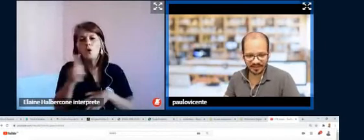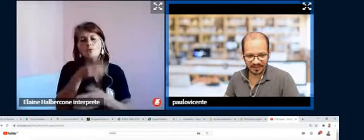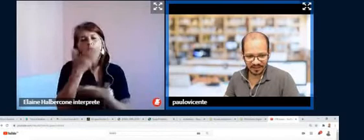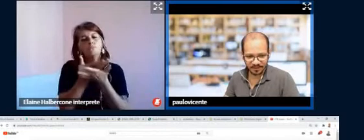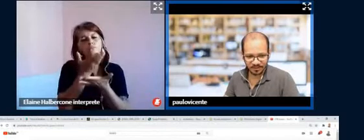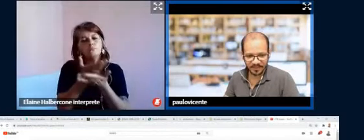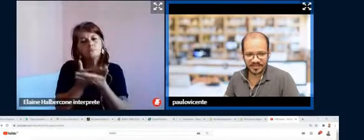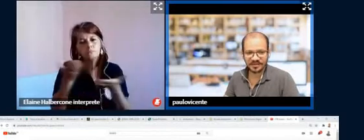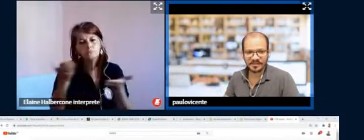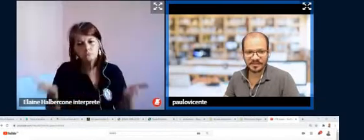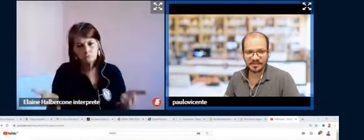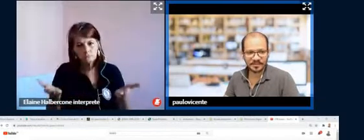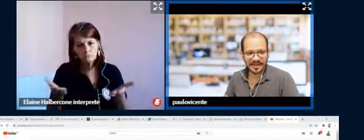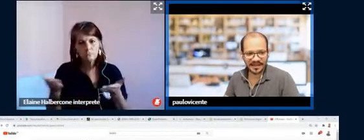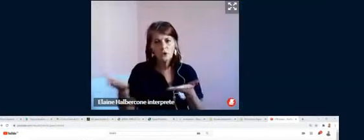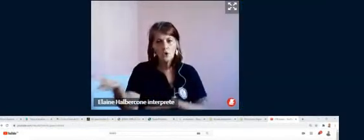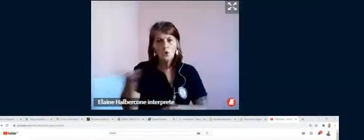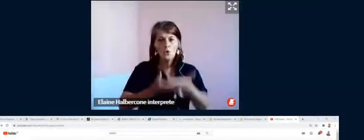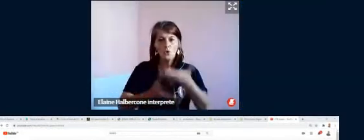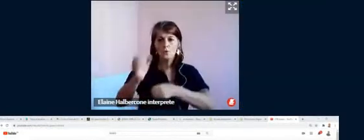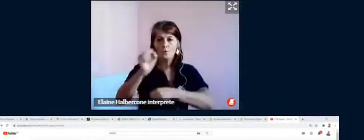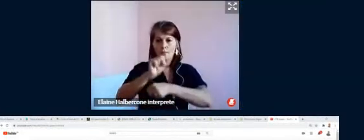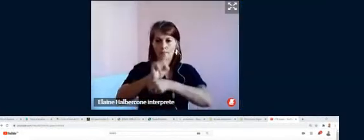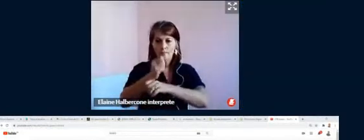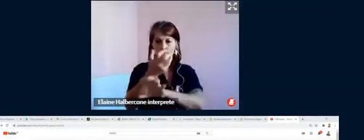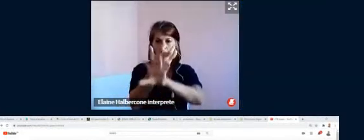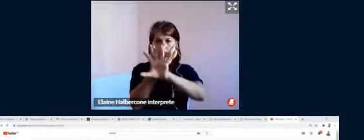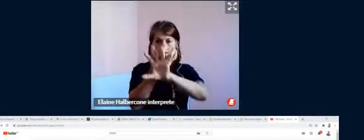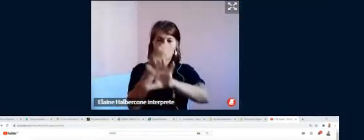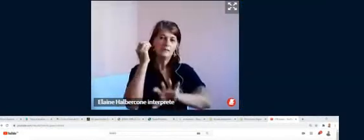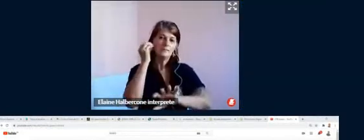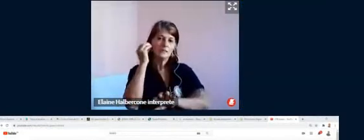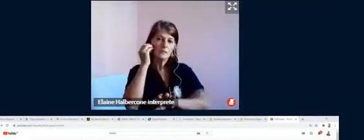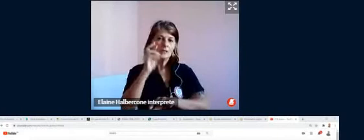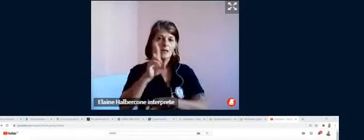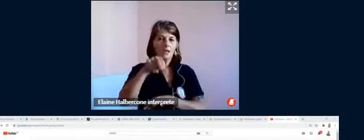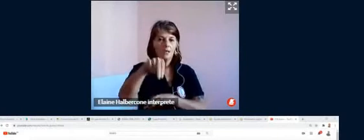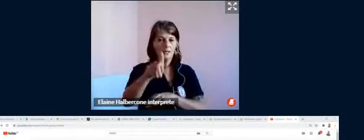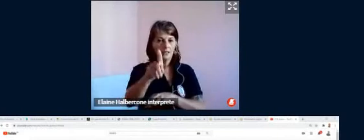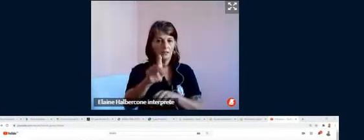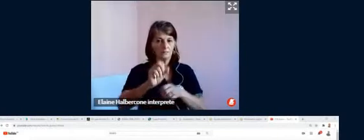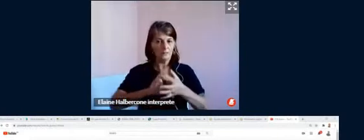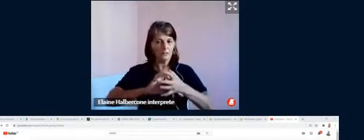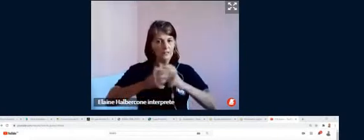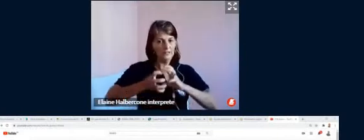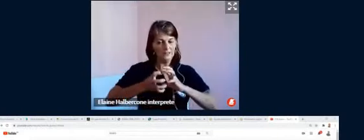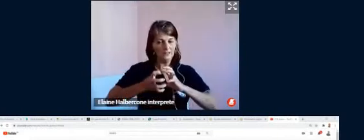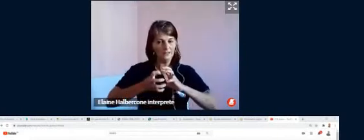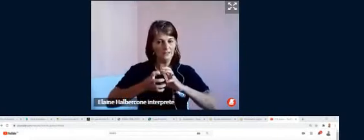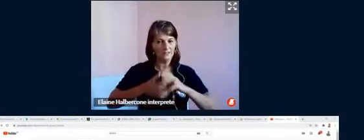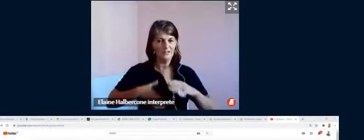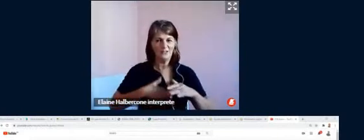estudar. Eu compartilhei a webcam e vou parar agora, só para testar mesmo se a RNP não gosta dos meus